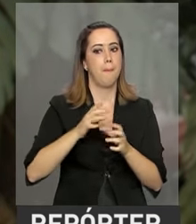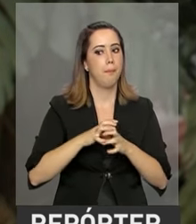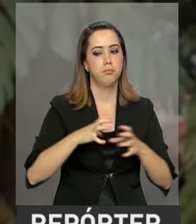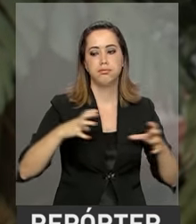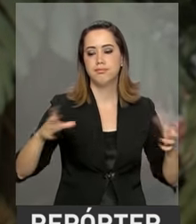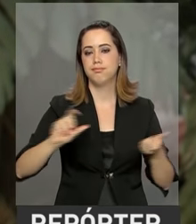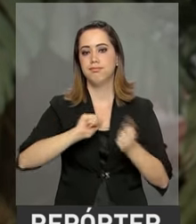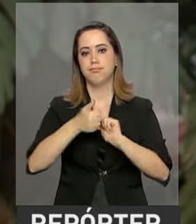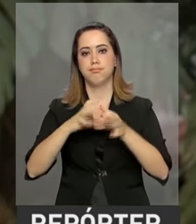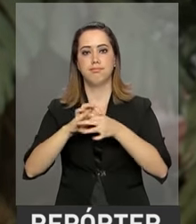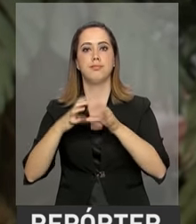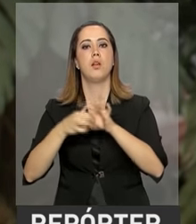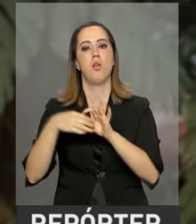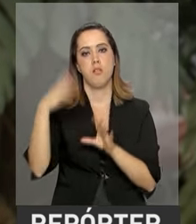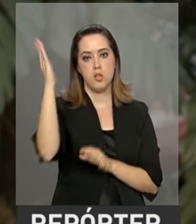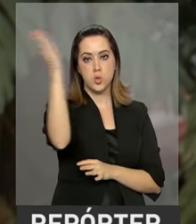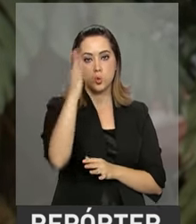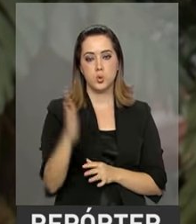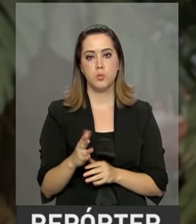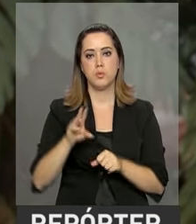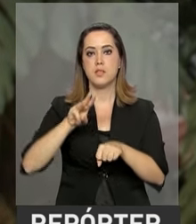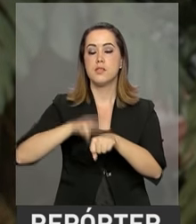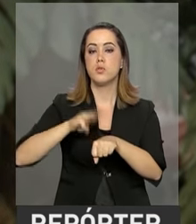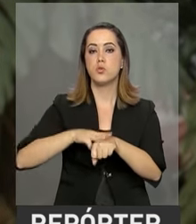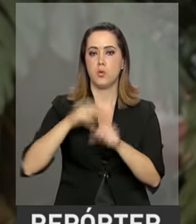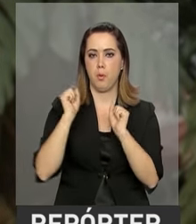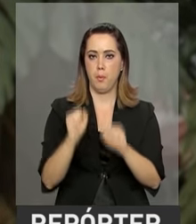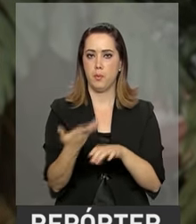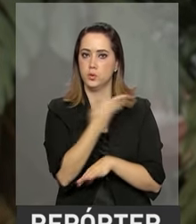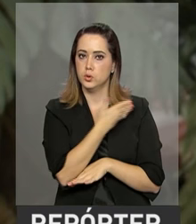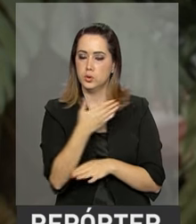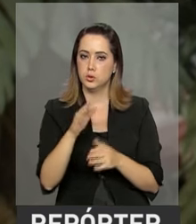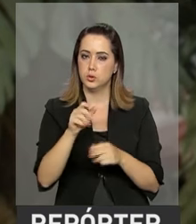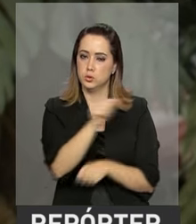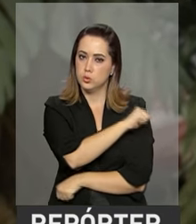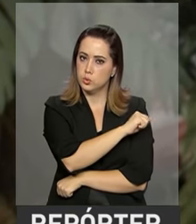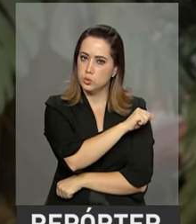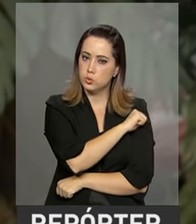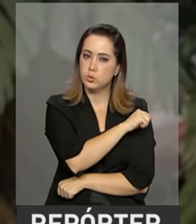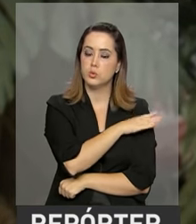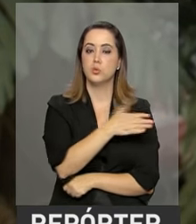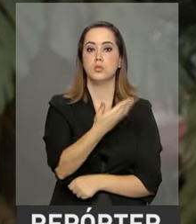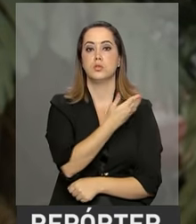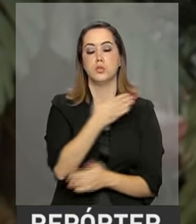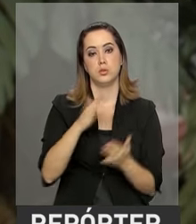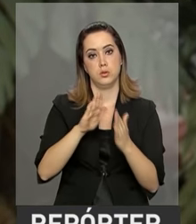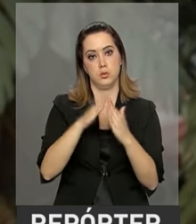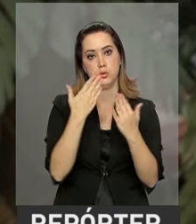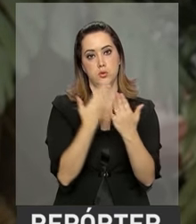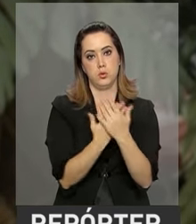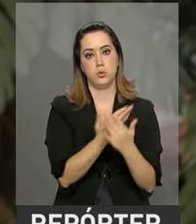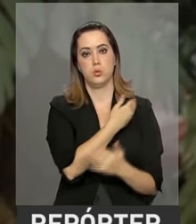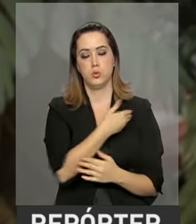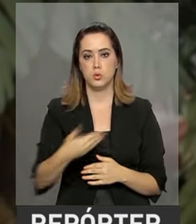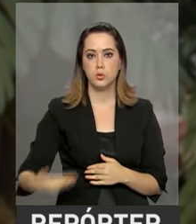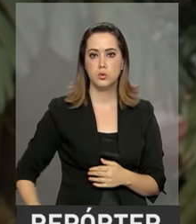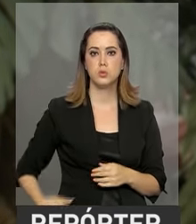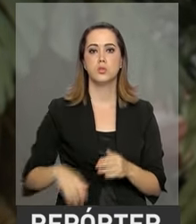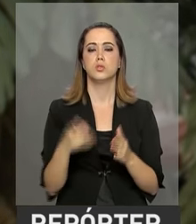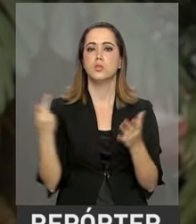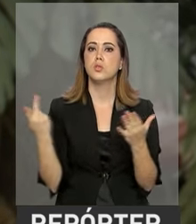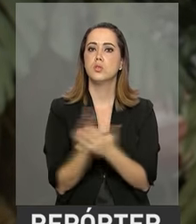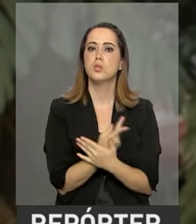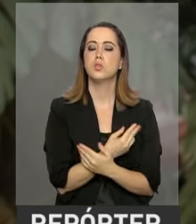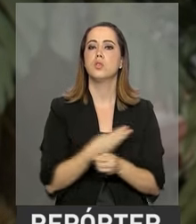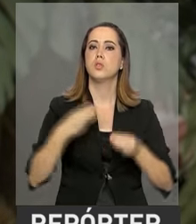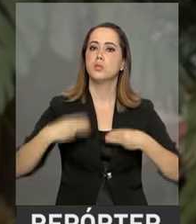do país. Podem participar estudantes das escolas públicas brasileiras a partir do 6º ano do ensino fundamental. É realizado pelos